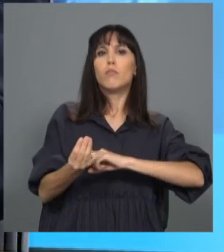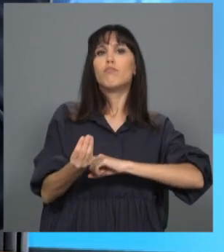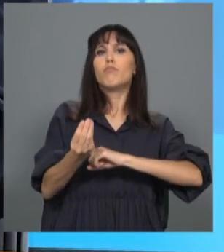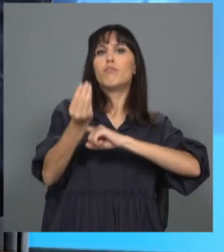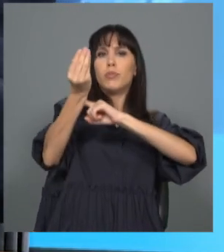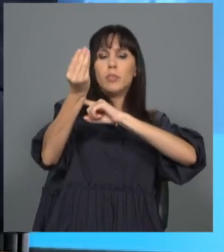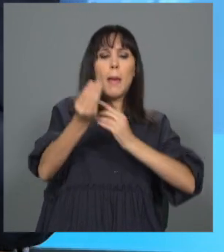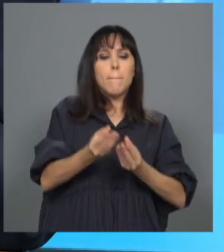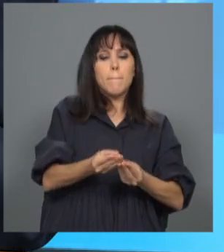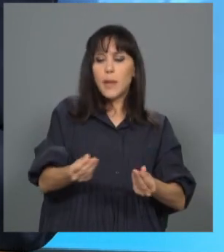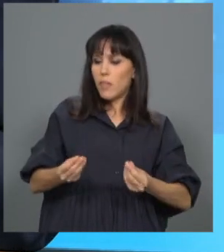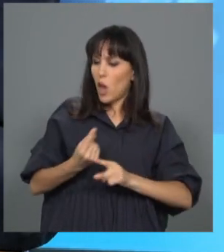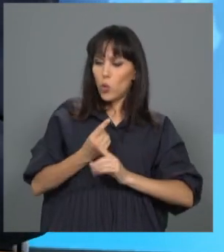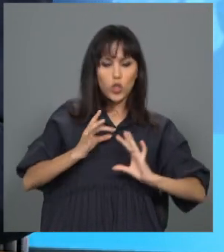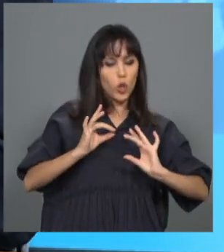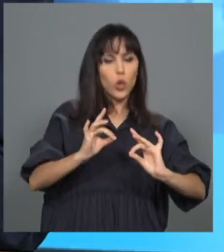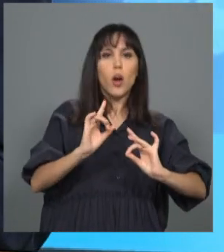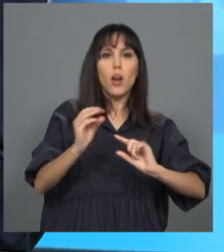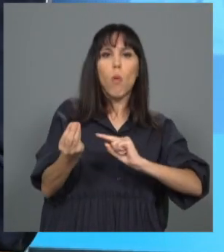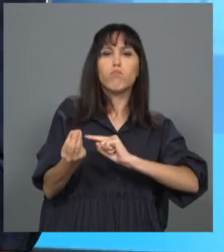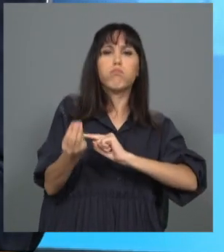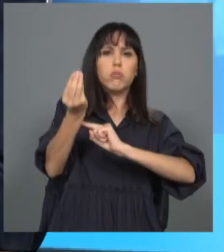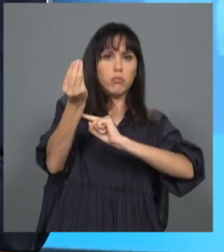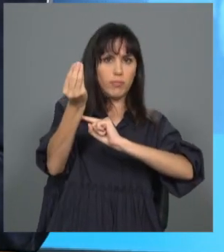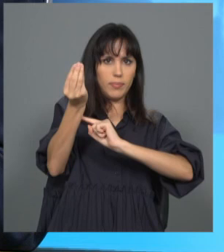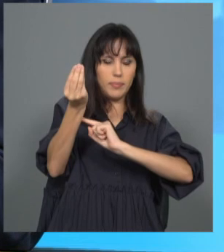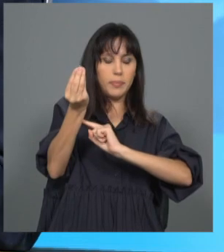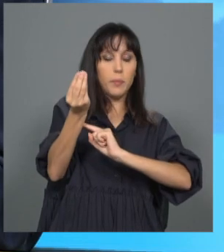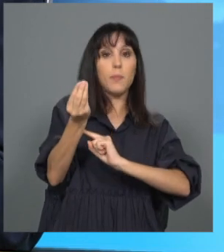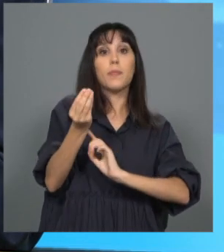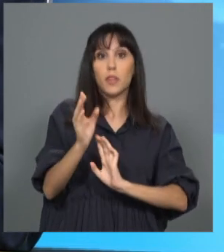que é material e físico. Em resumo,